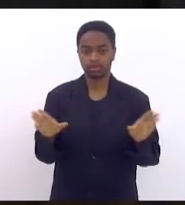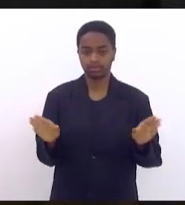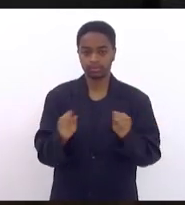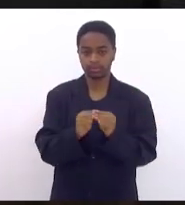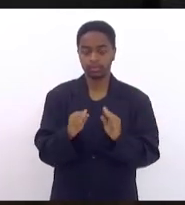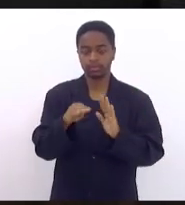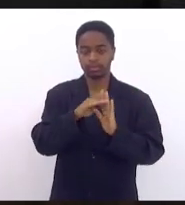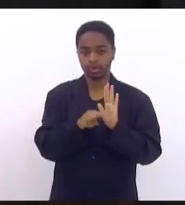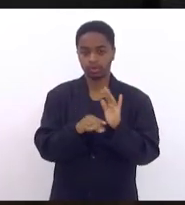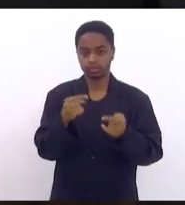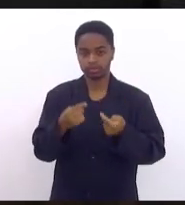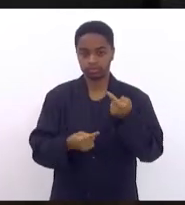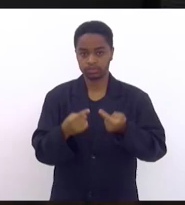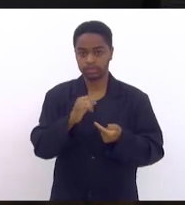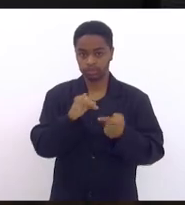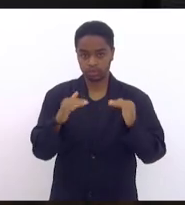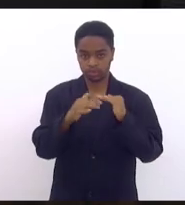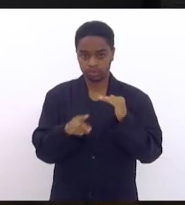aprovado.